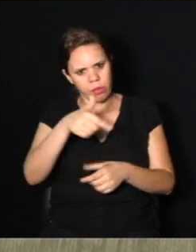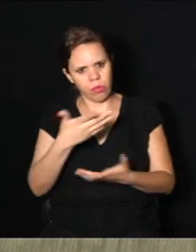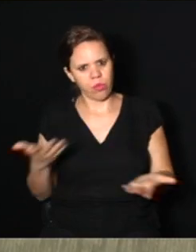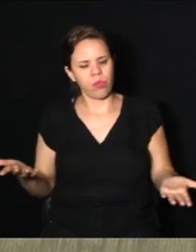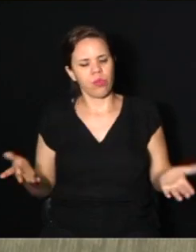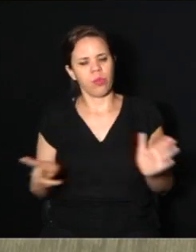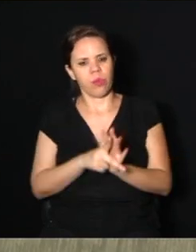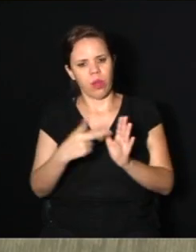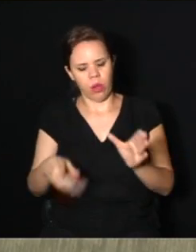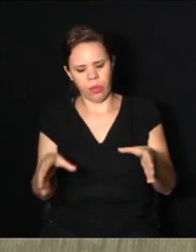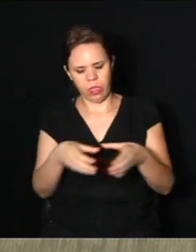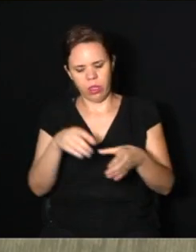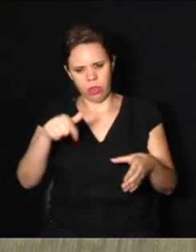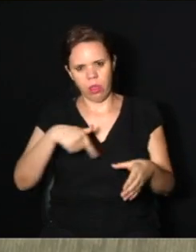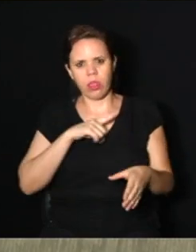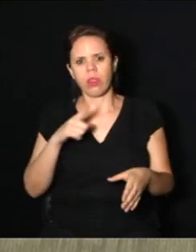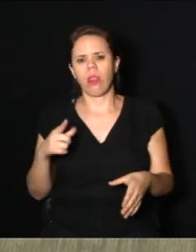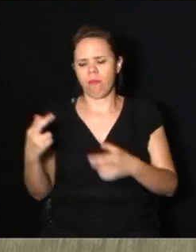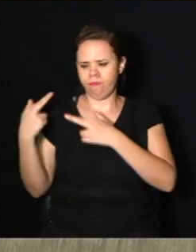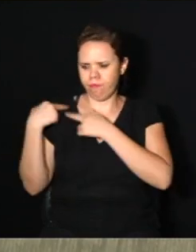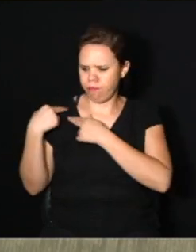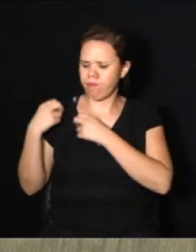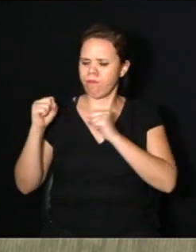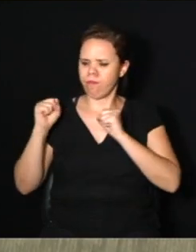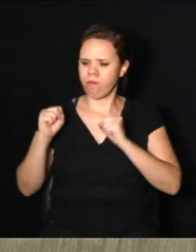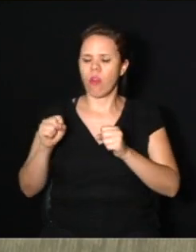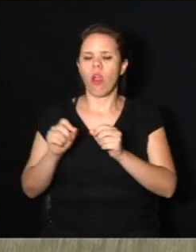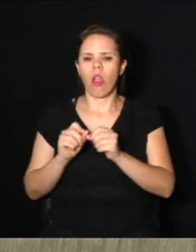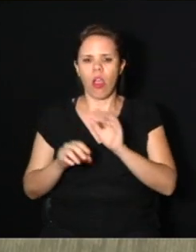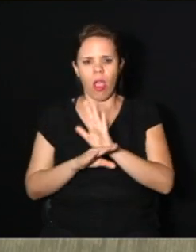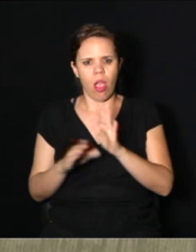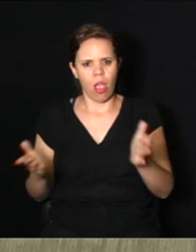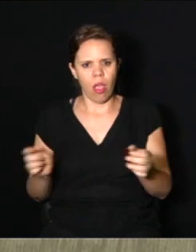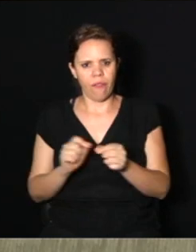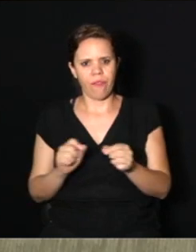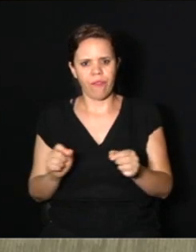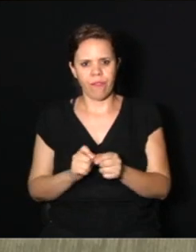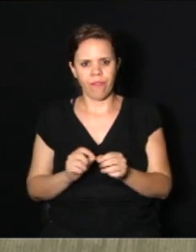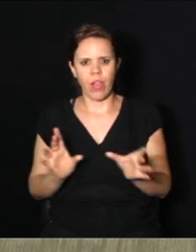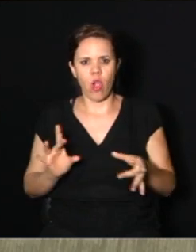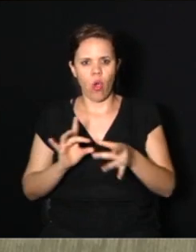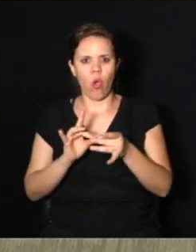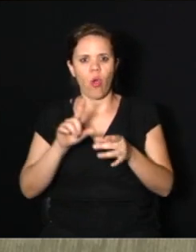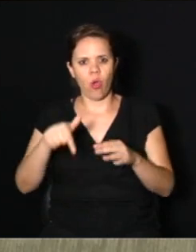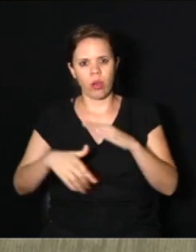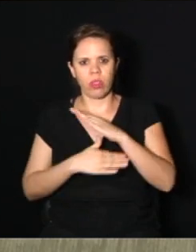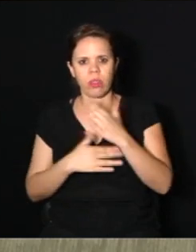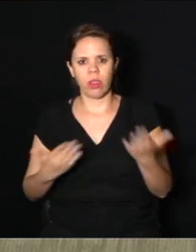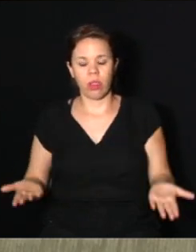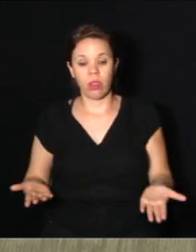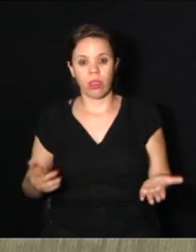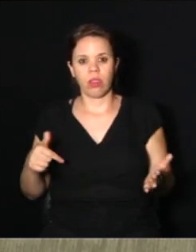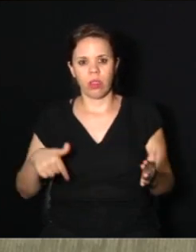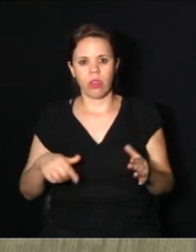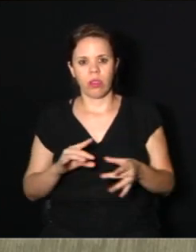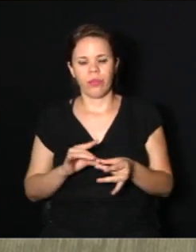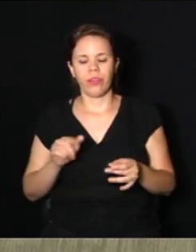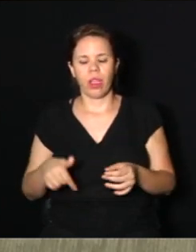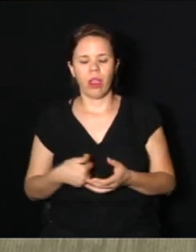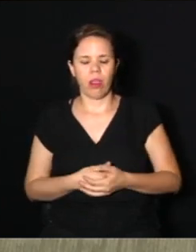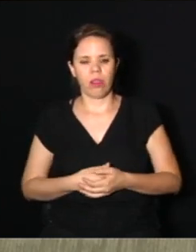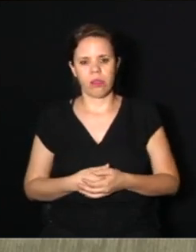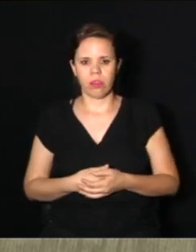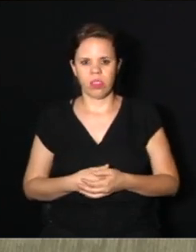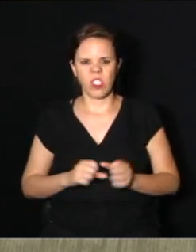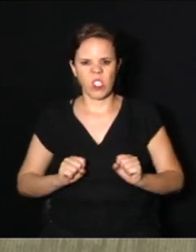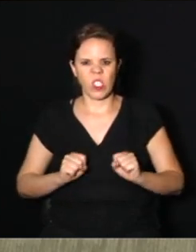que isso tem peso. E que a gente possa aí fazer digamos assim, unificar essa casa em torno